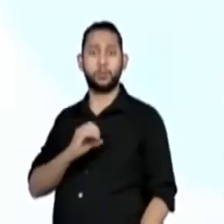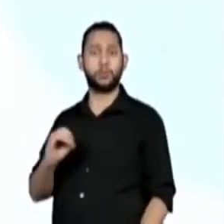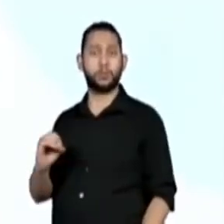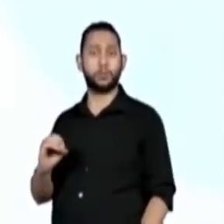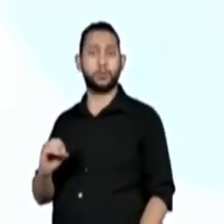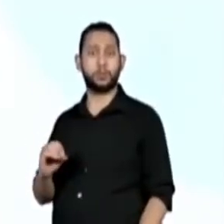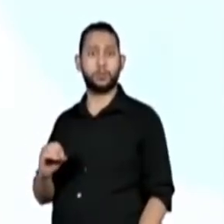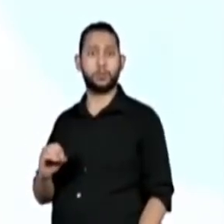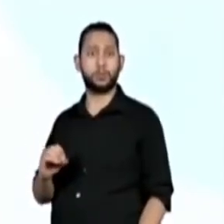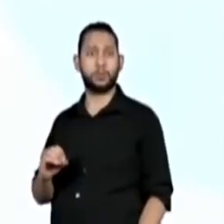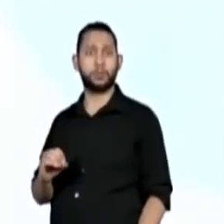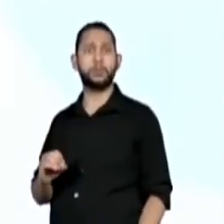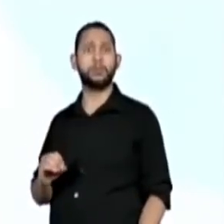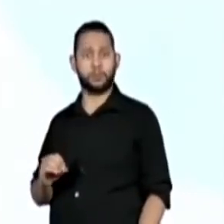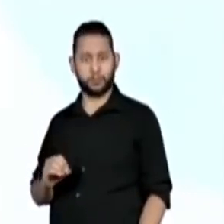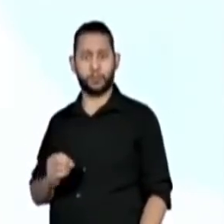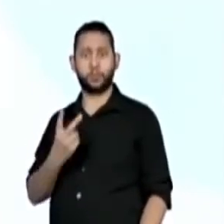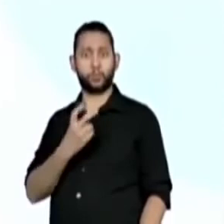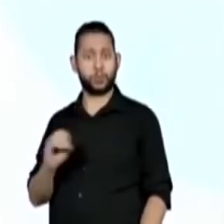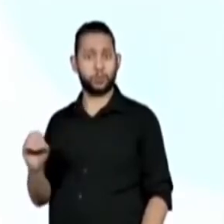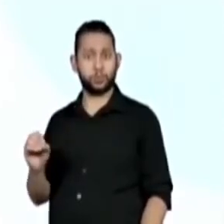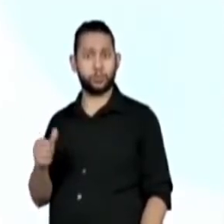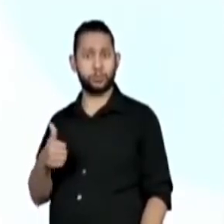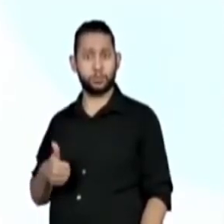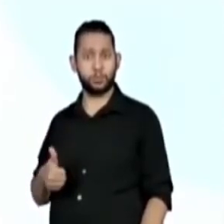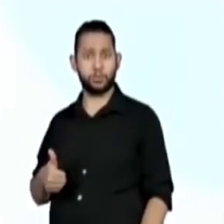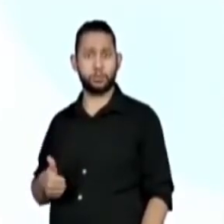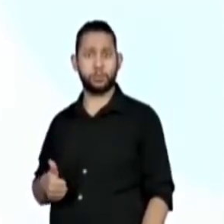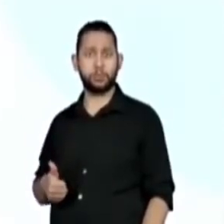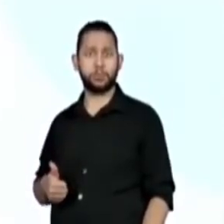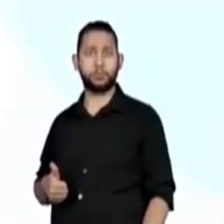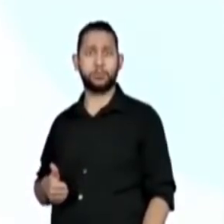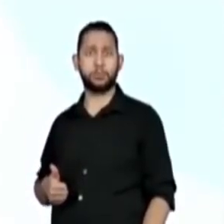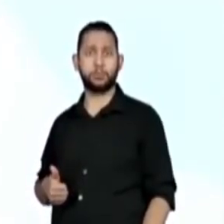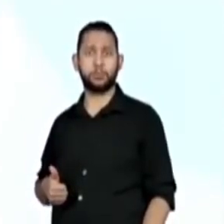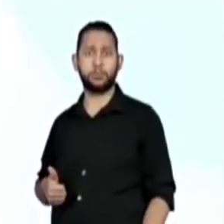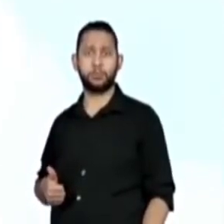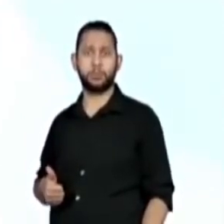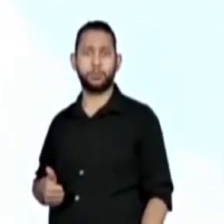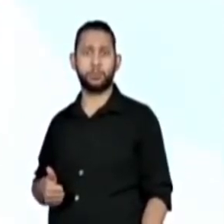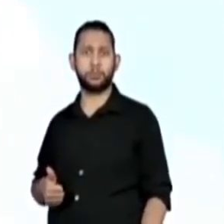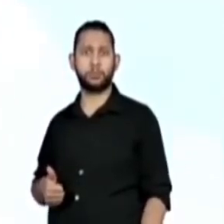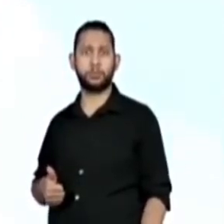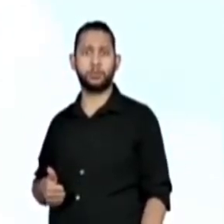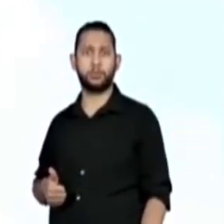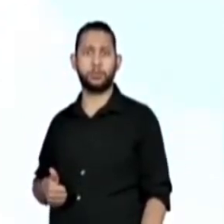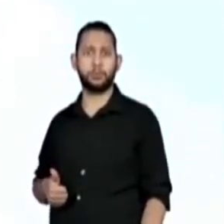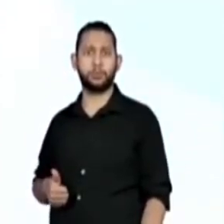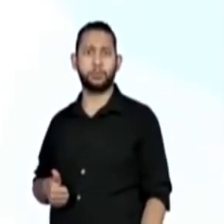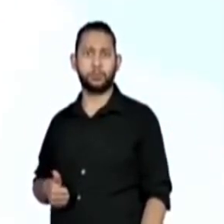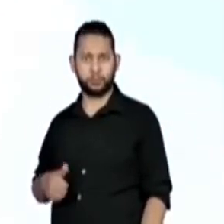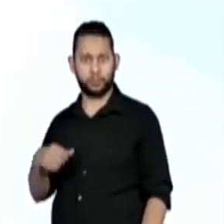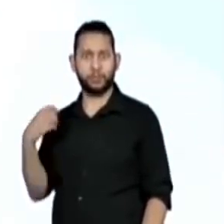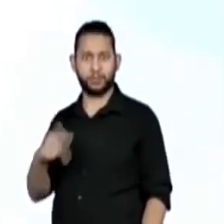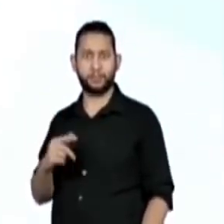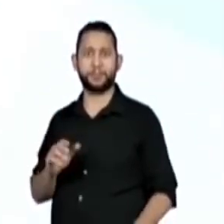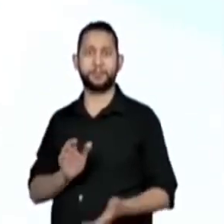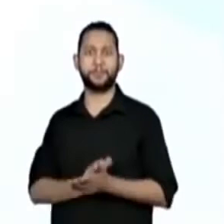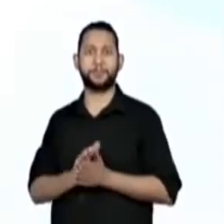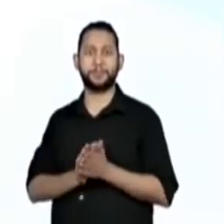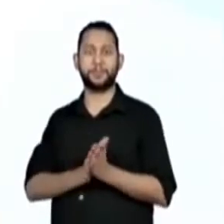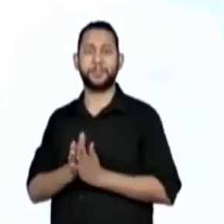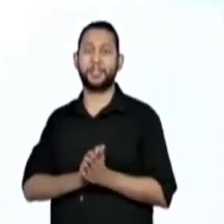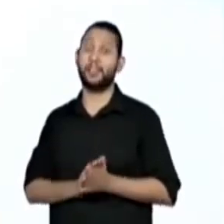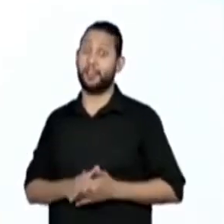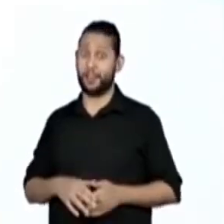turma 320 - 120 200 e é isso né Bom vamos lá não faz a pagar mico em